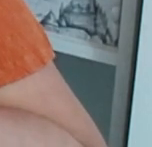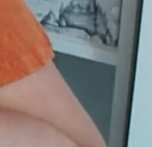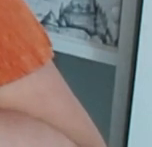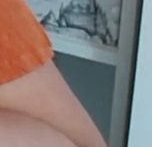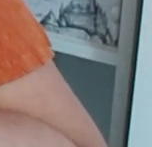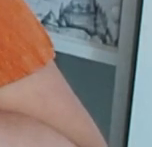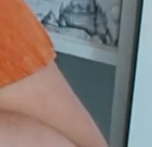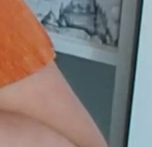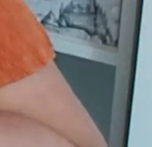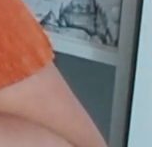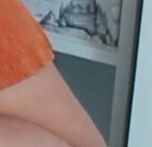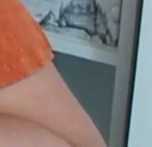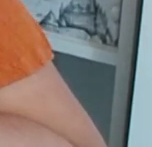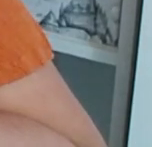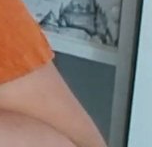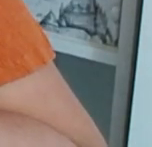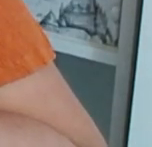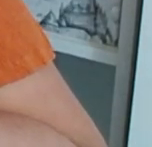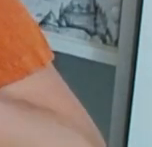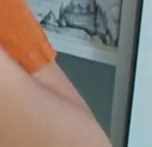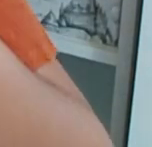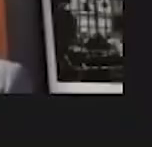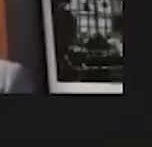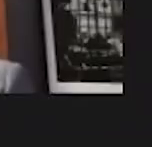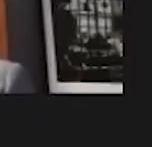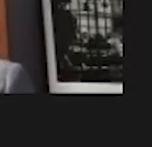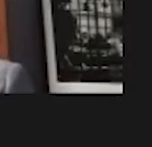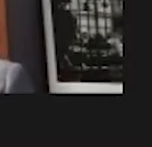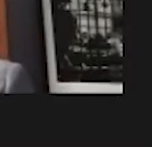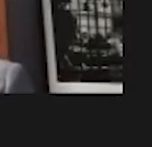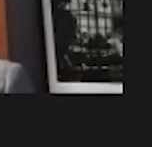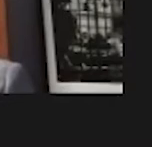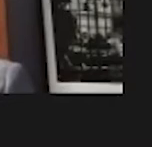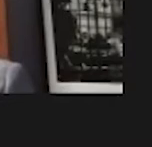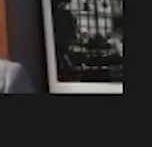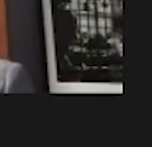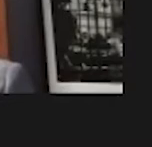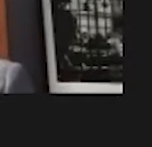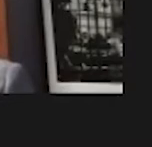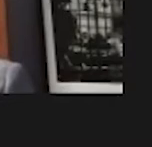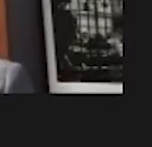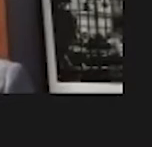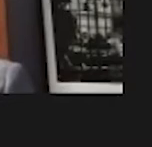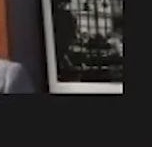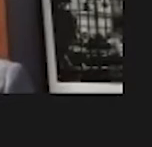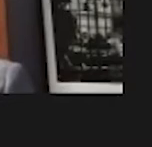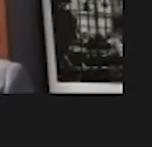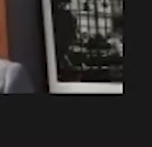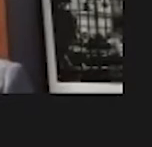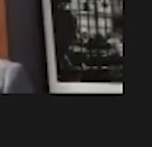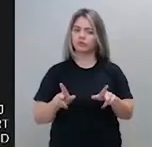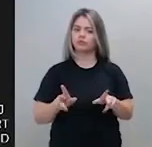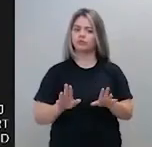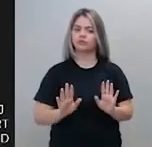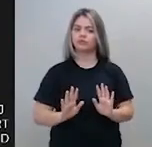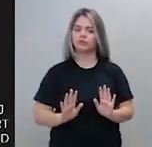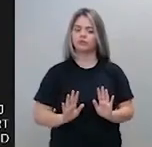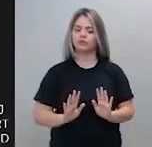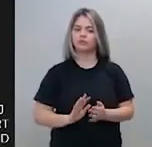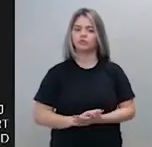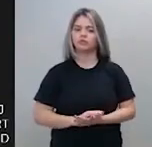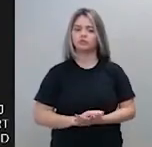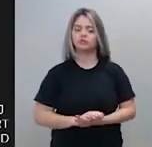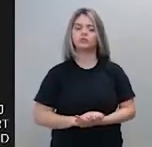de dinheiro organização criminosa e estelionato dessa vez o relator do recurso na quinta turma ministro ribeiro dantas